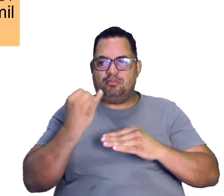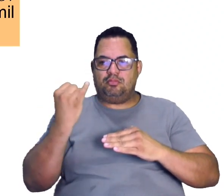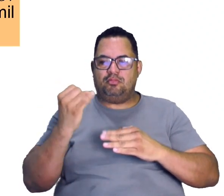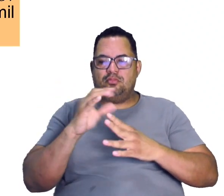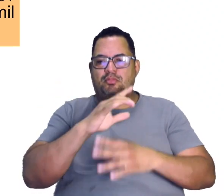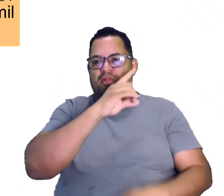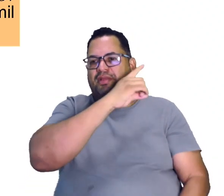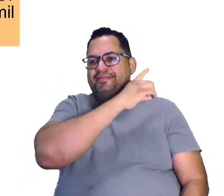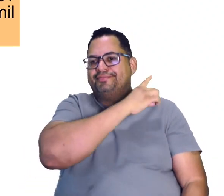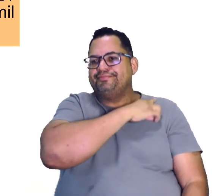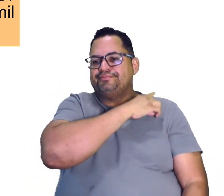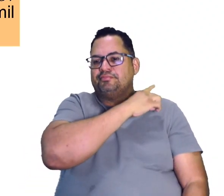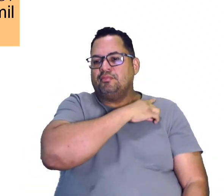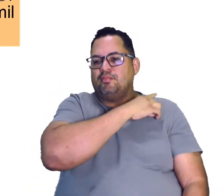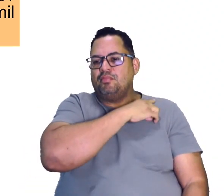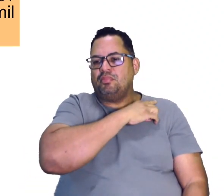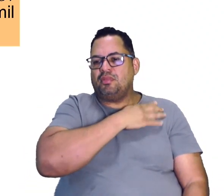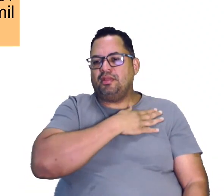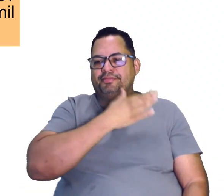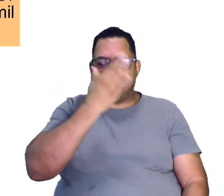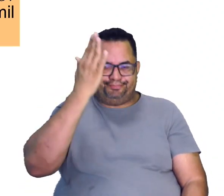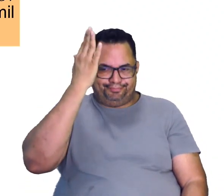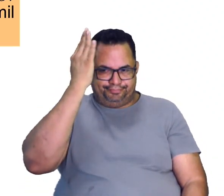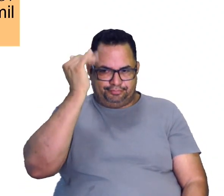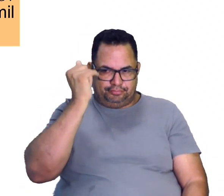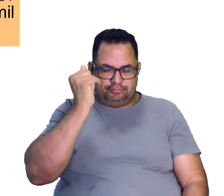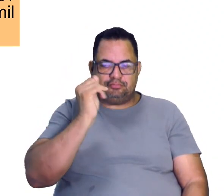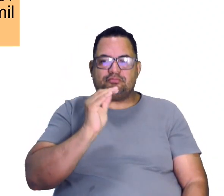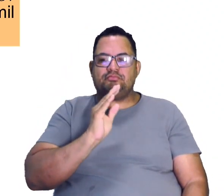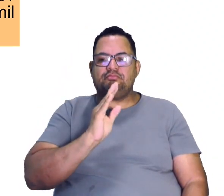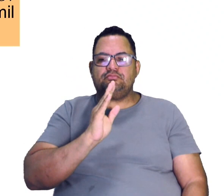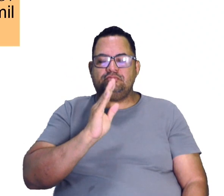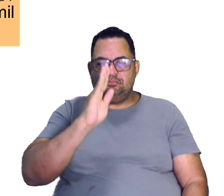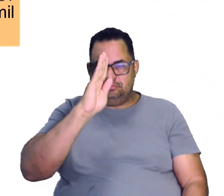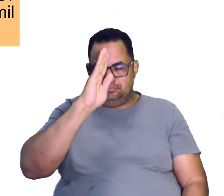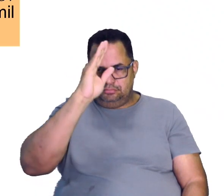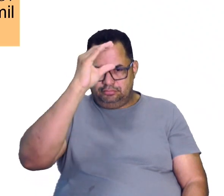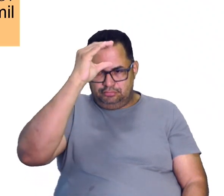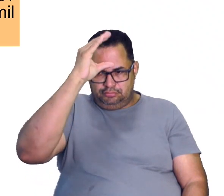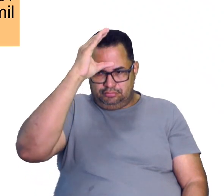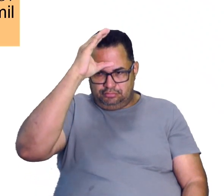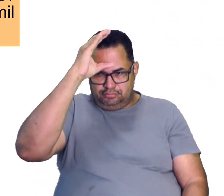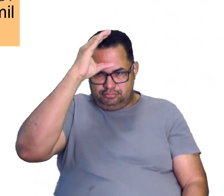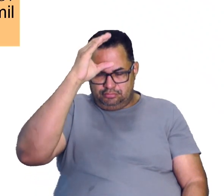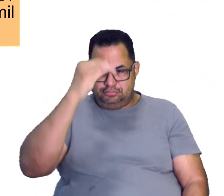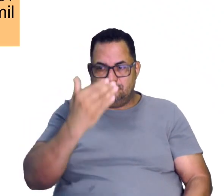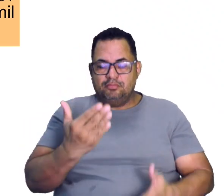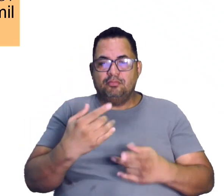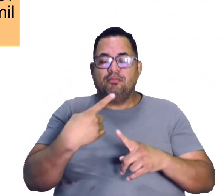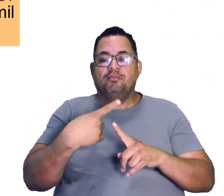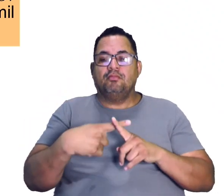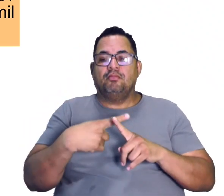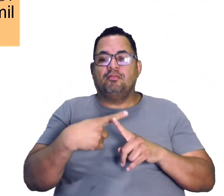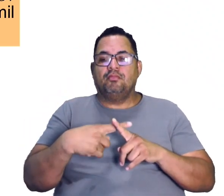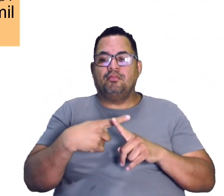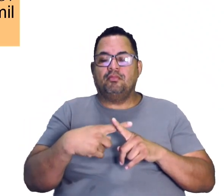primeiro ano, ir se inteirando dessas unidades de medida e dessas grandezas, porque a química